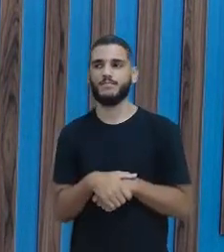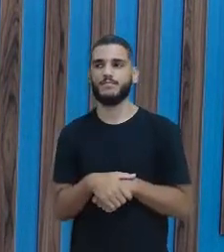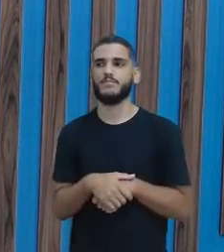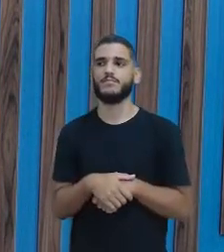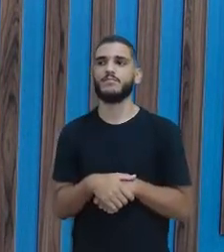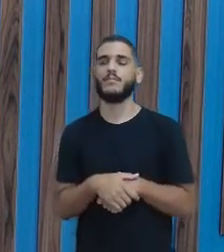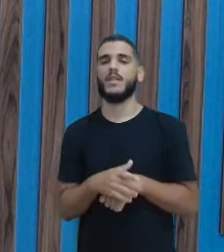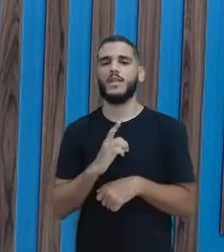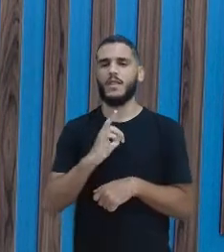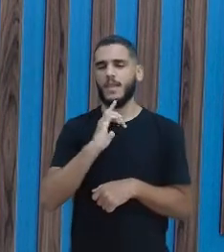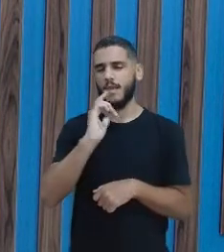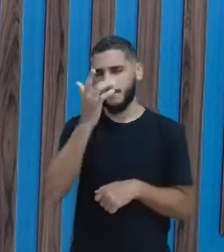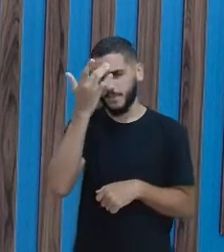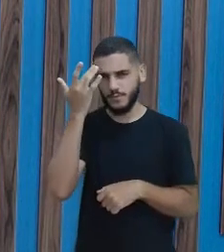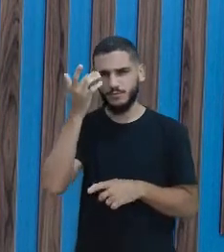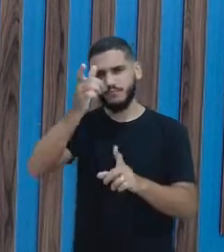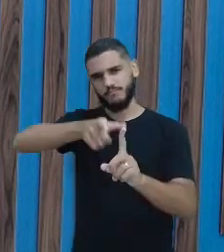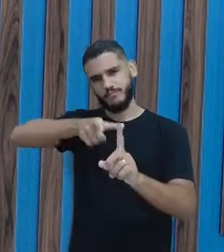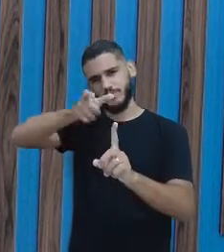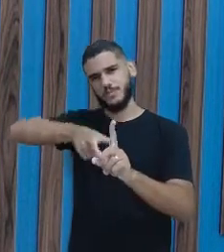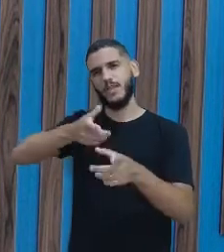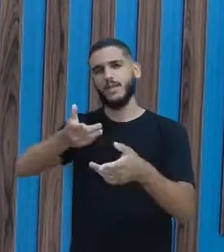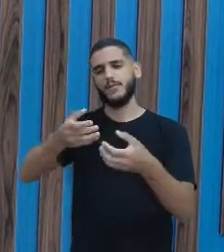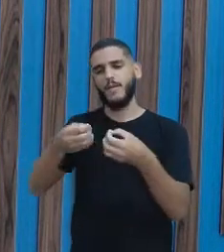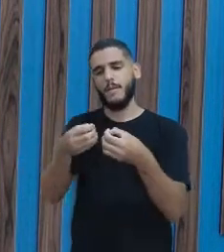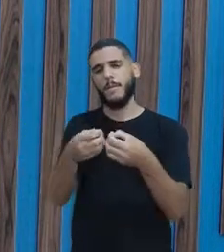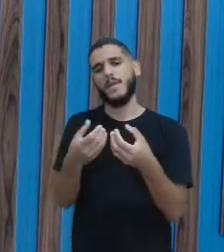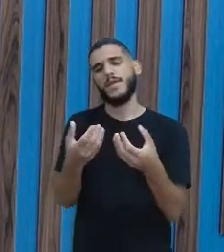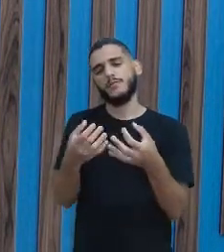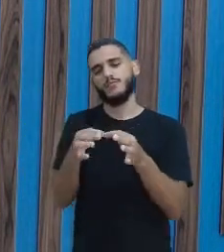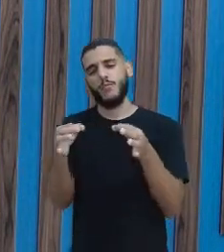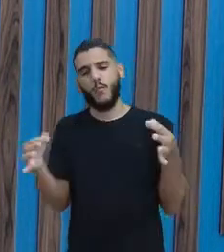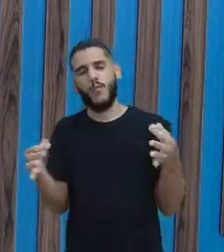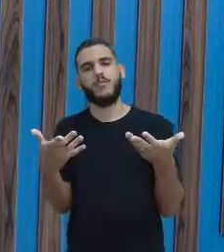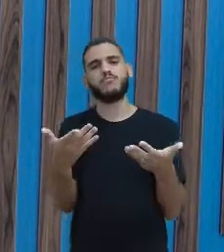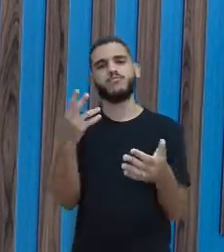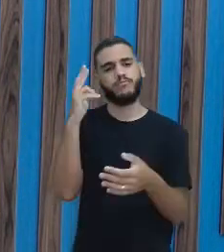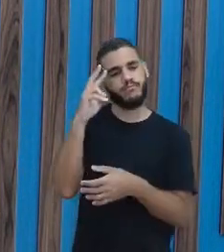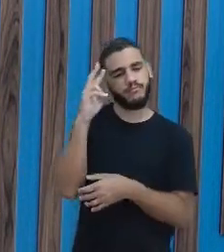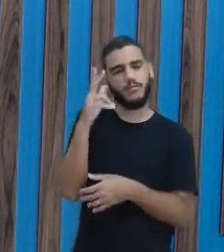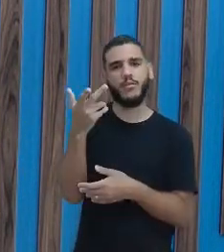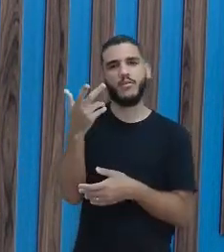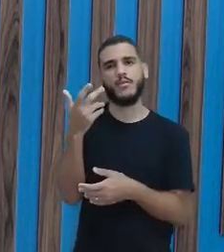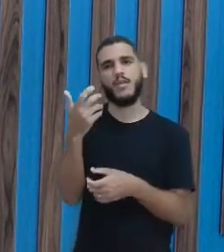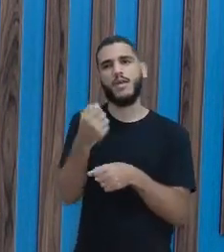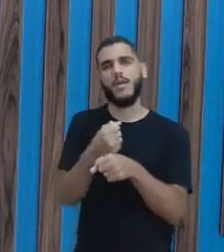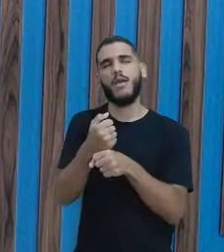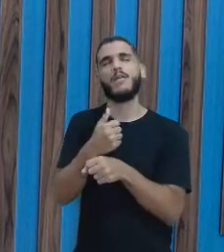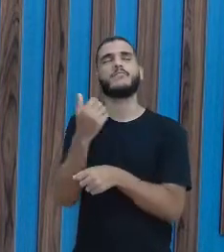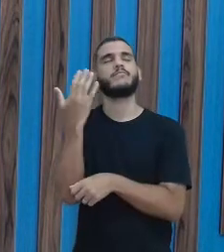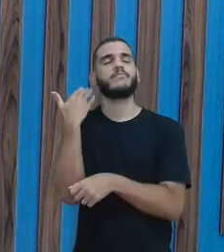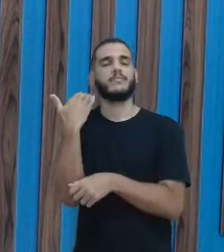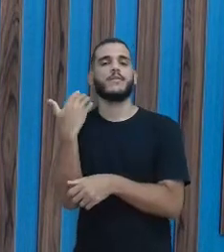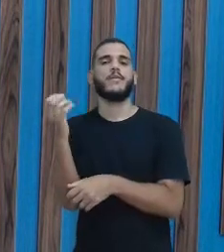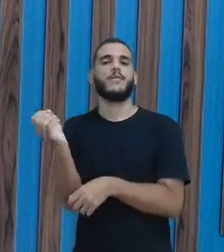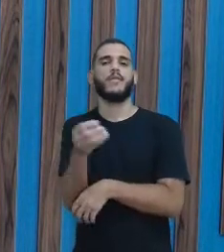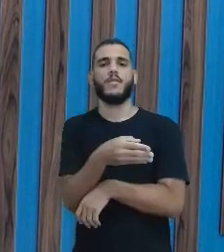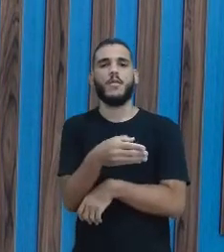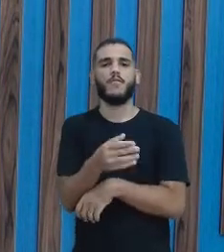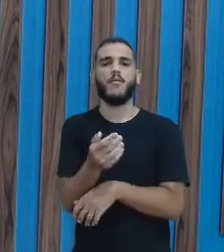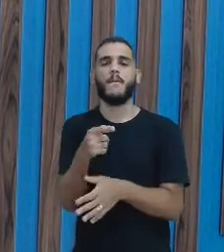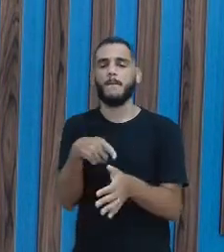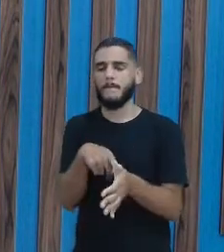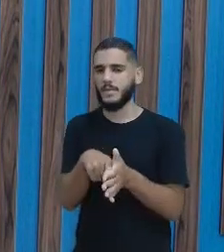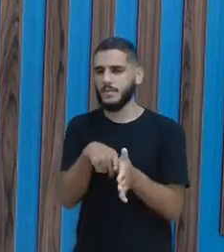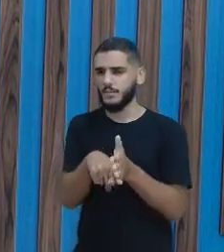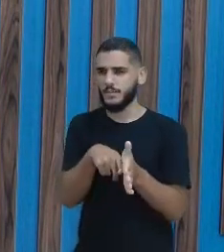algumas pessoas, personagens próximos, distantes, históricos, antigos, atuais?